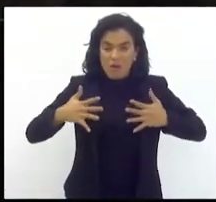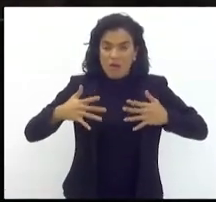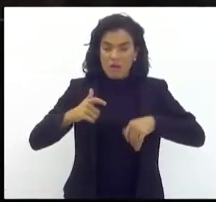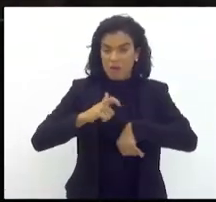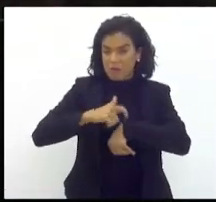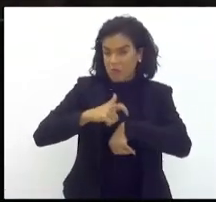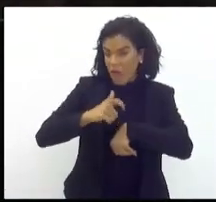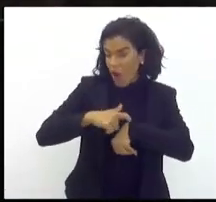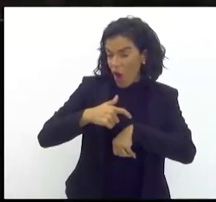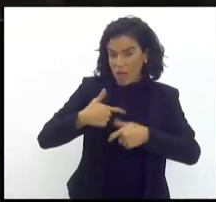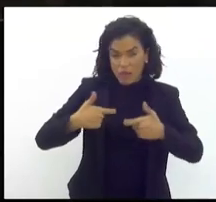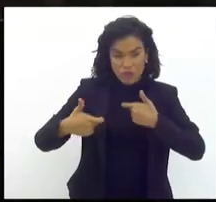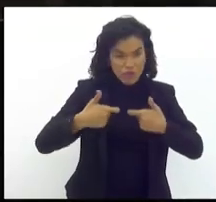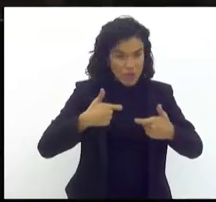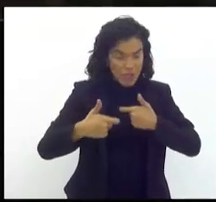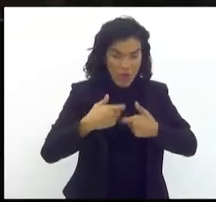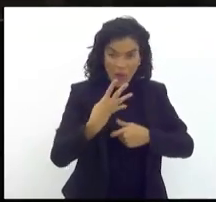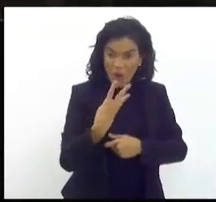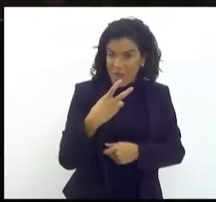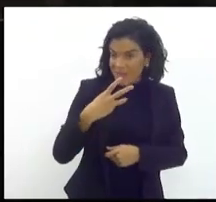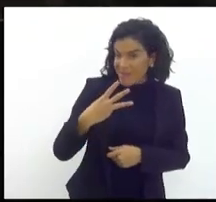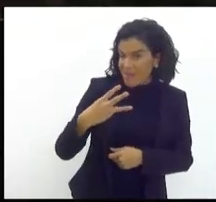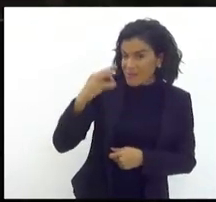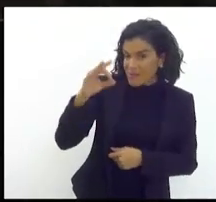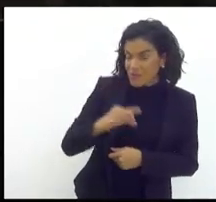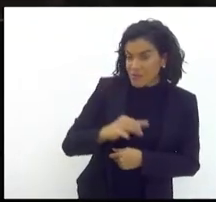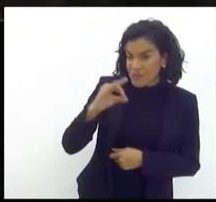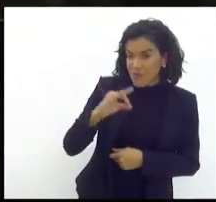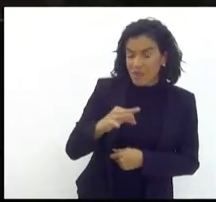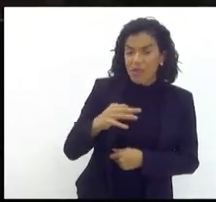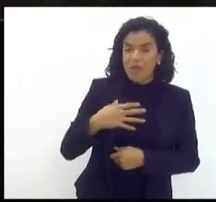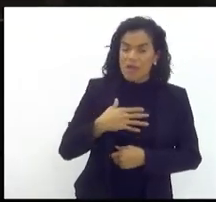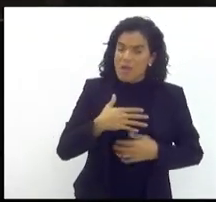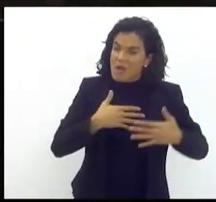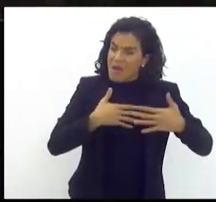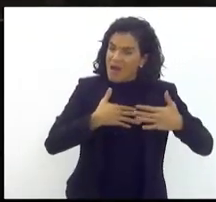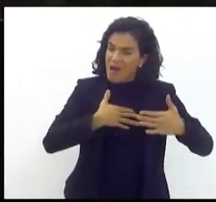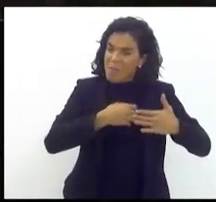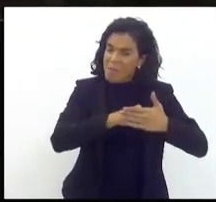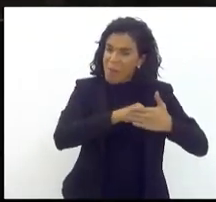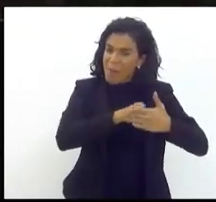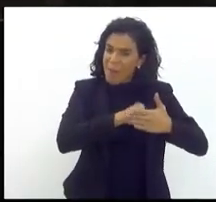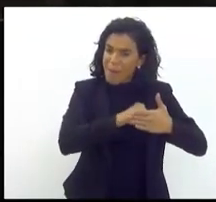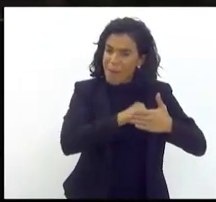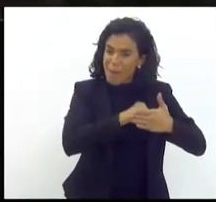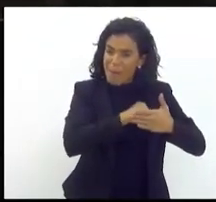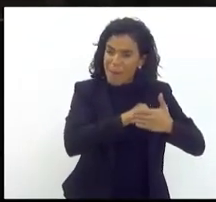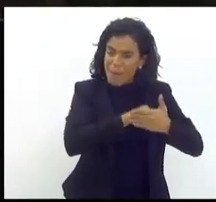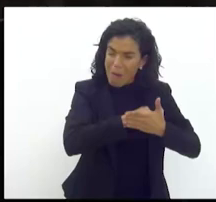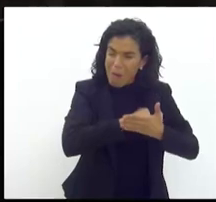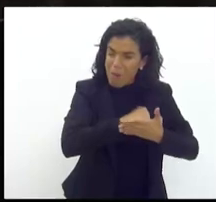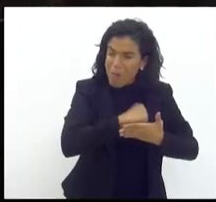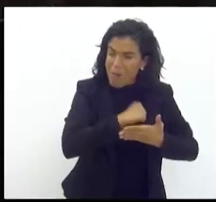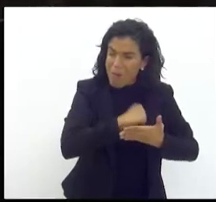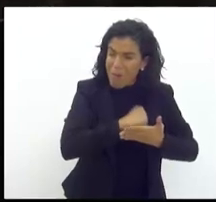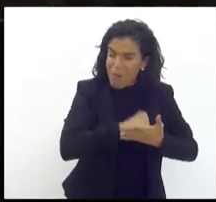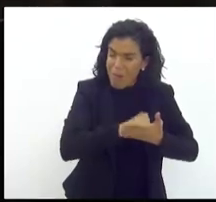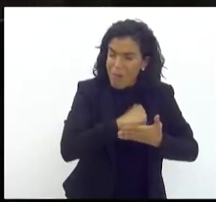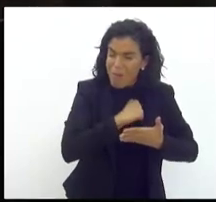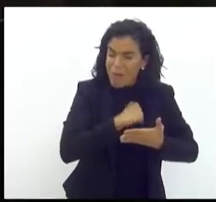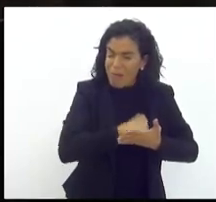tiroteio 43% sentem o coração acelerar de maneira